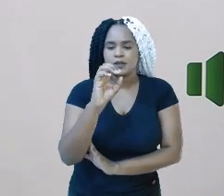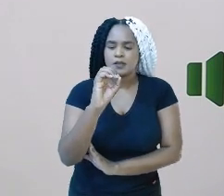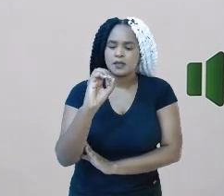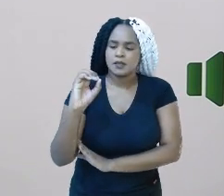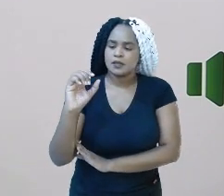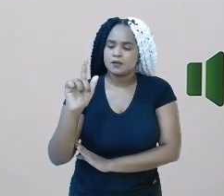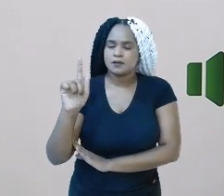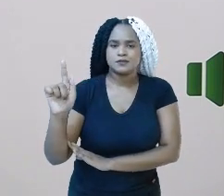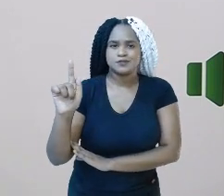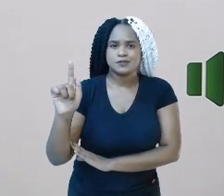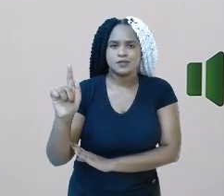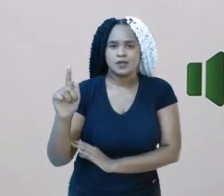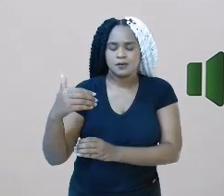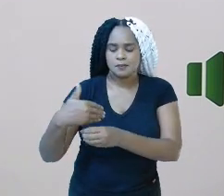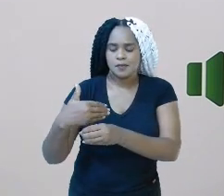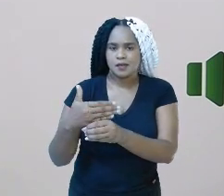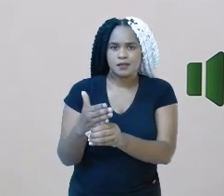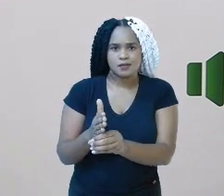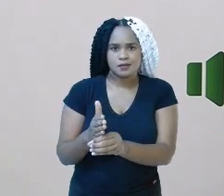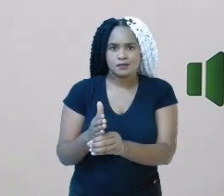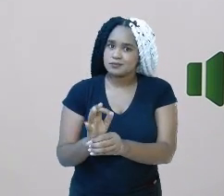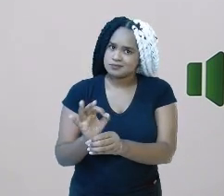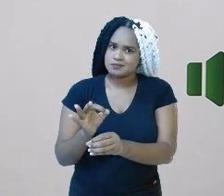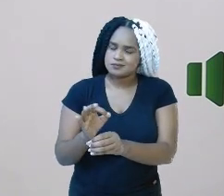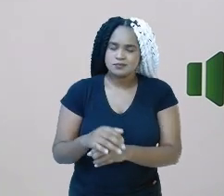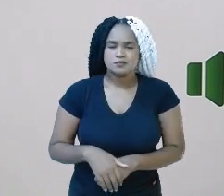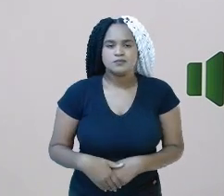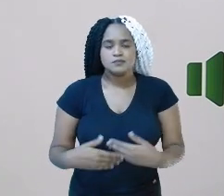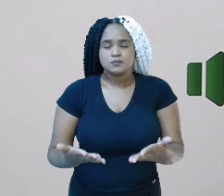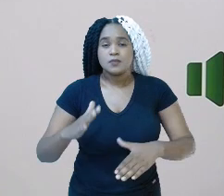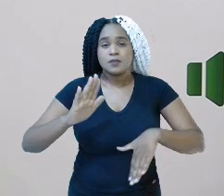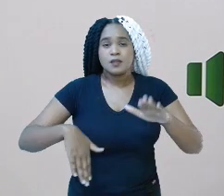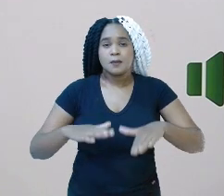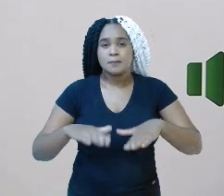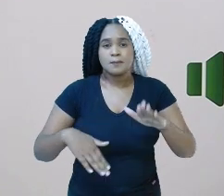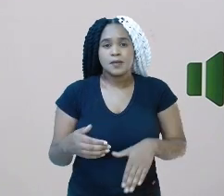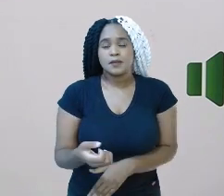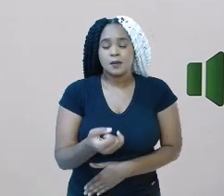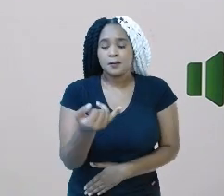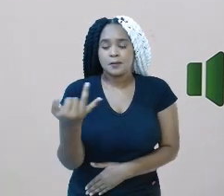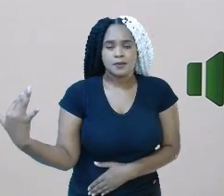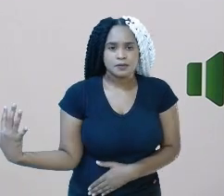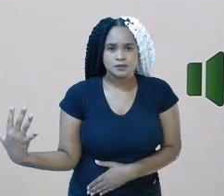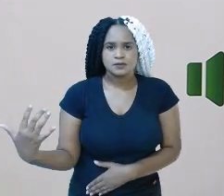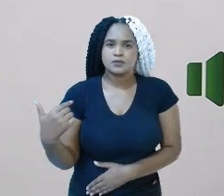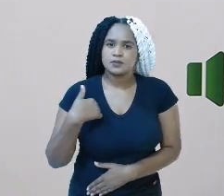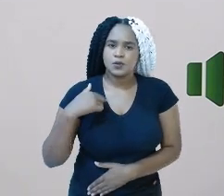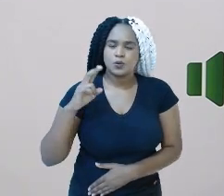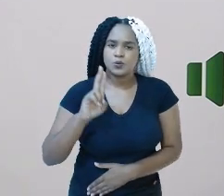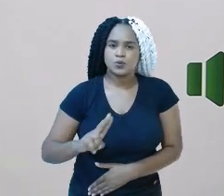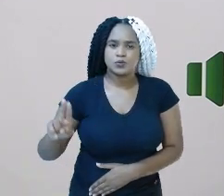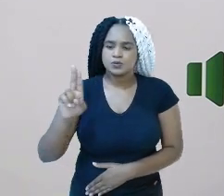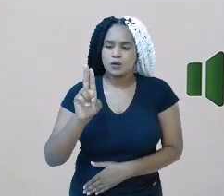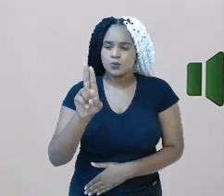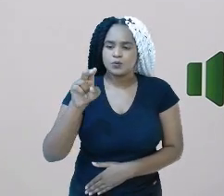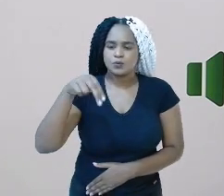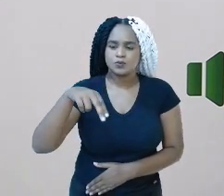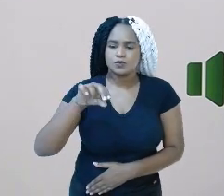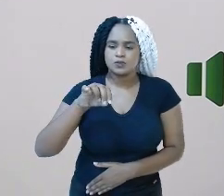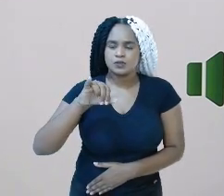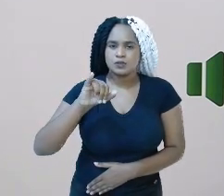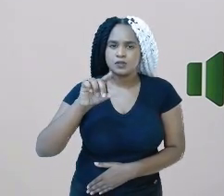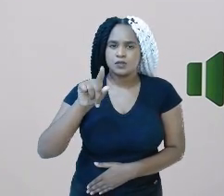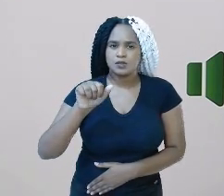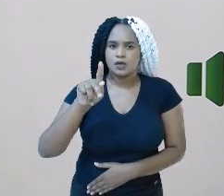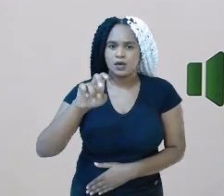gramas de batata. Dependendo da minha necessidade, eu vou também mudar o instrumento